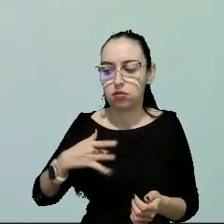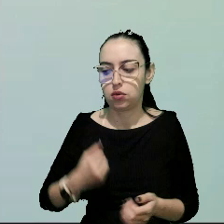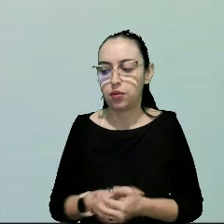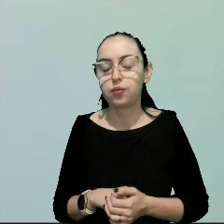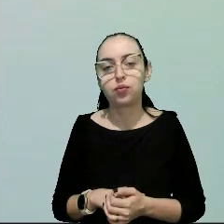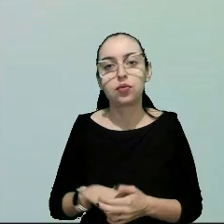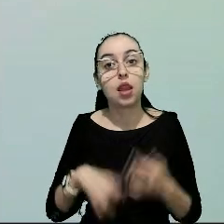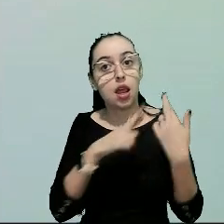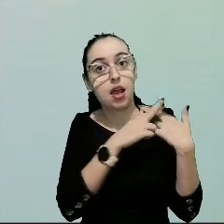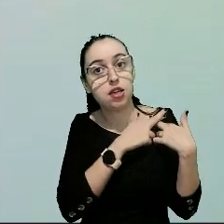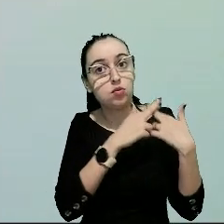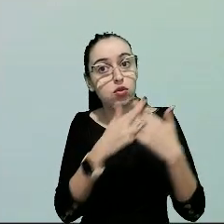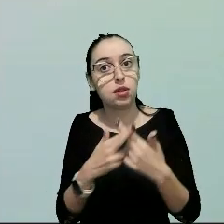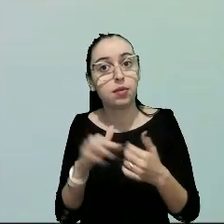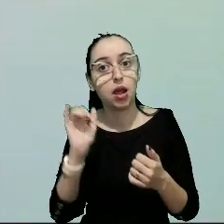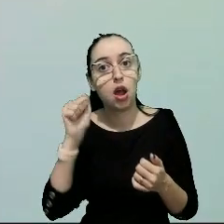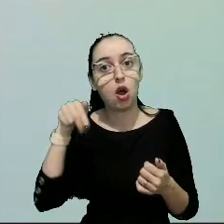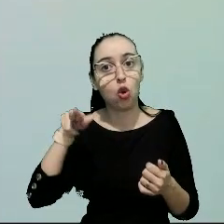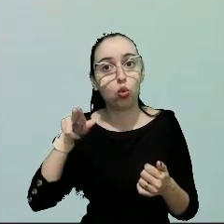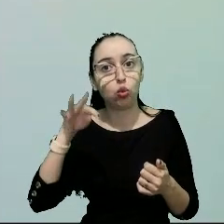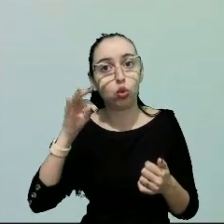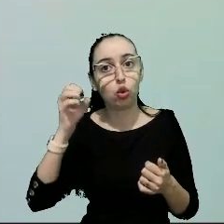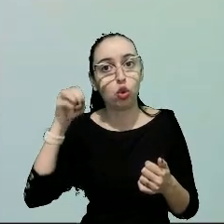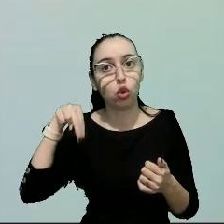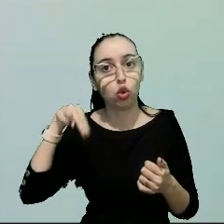categoria que ela usa é a autonomia.